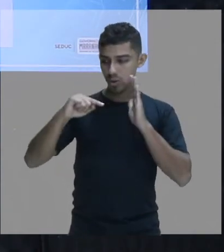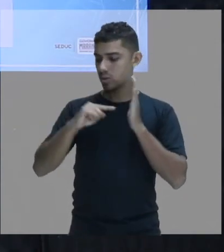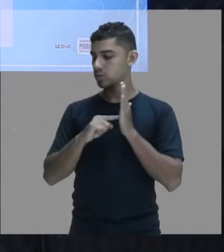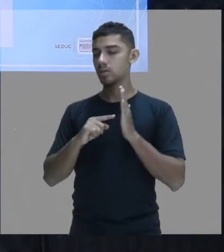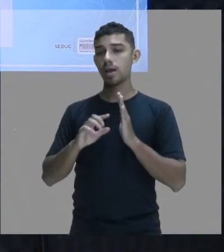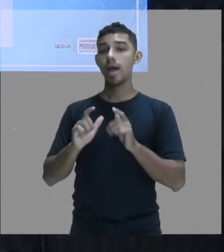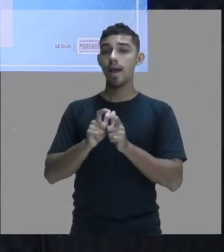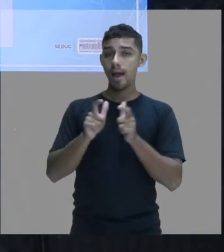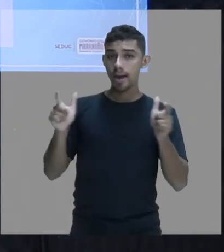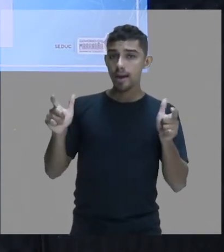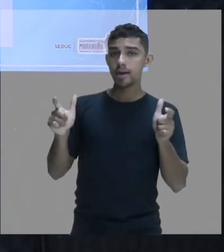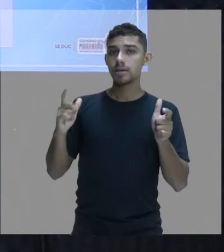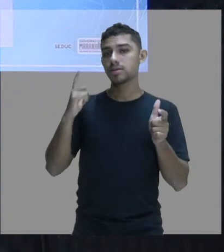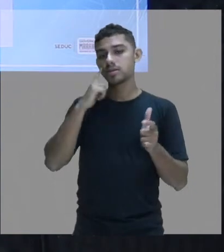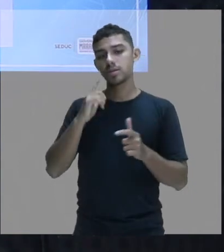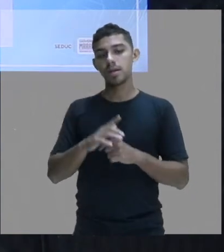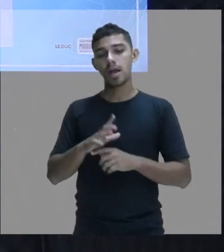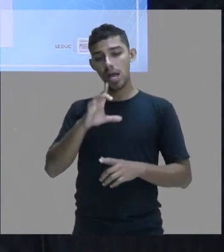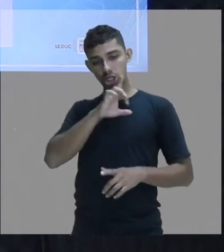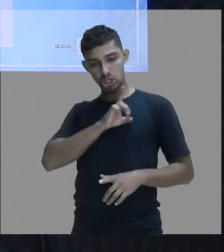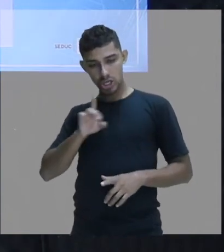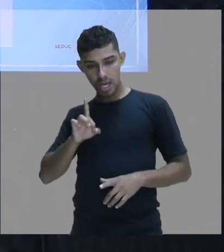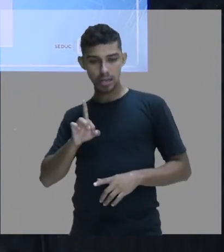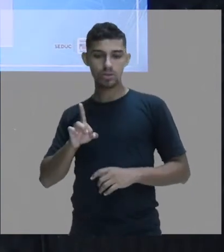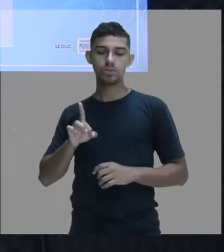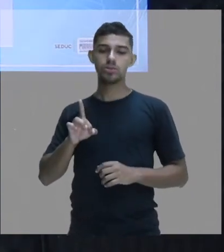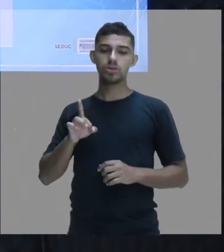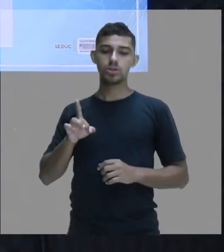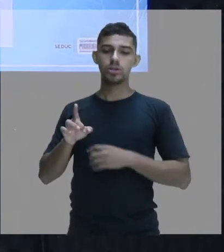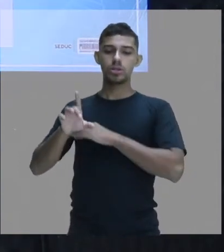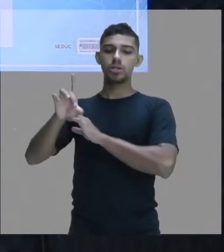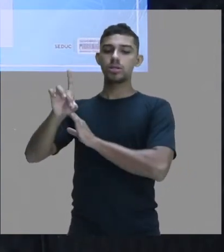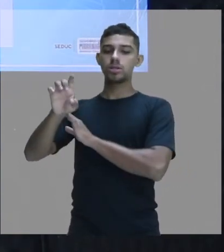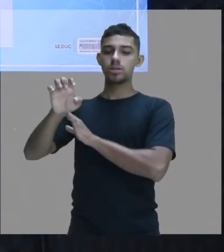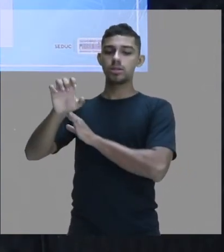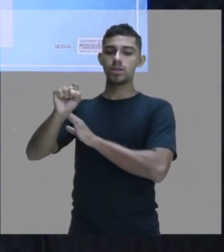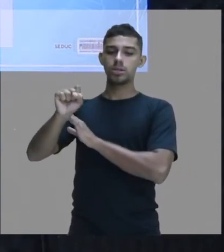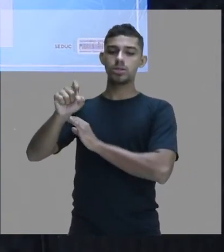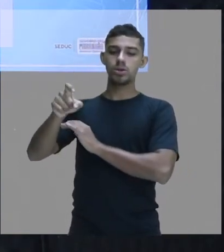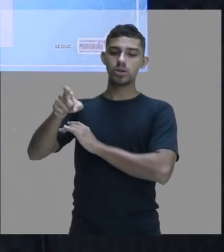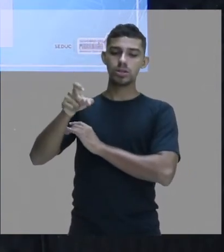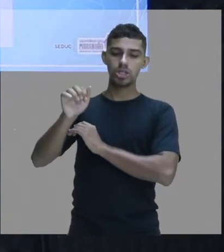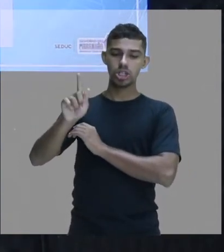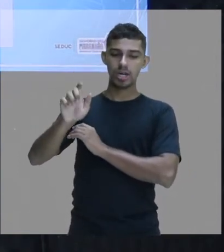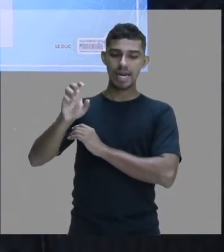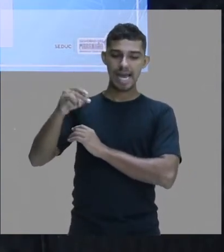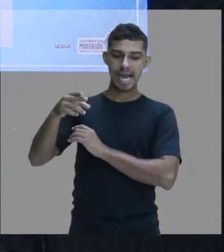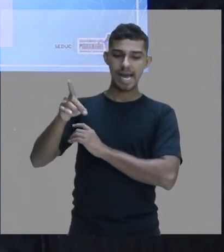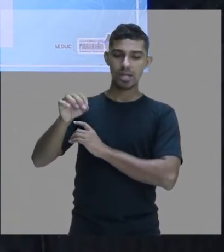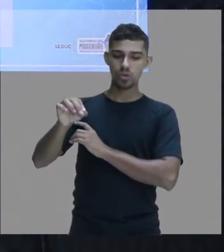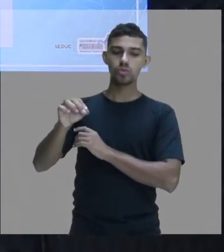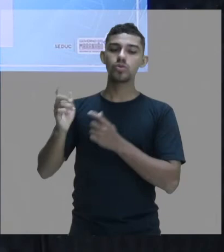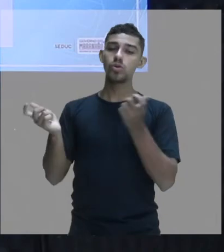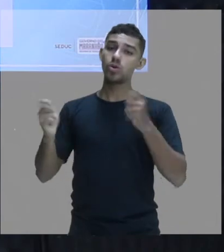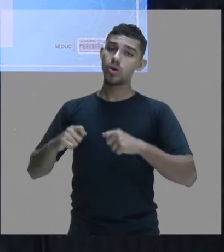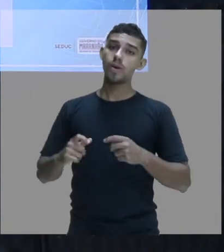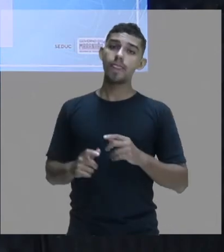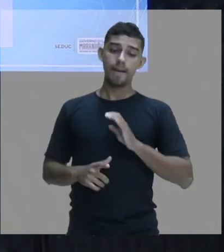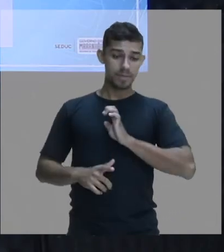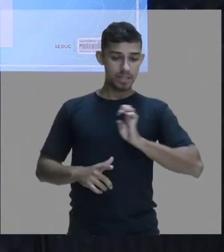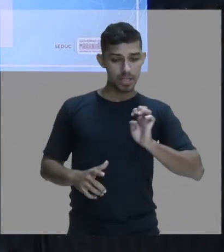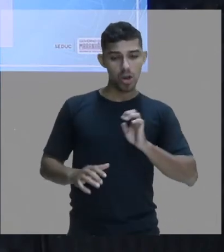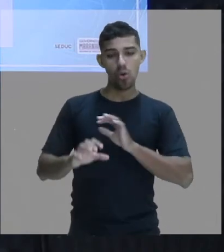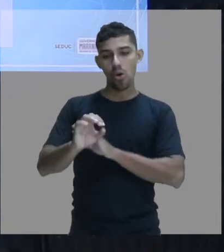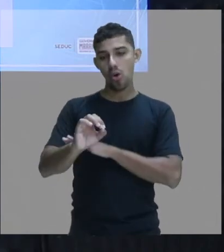tá certo? A pequena circulação é o lado direito do coração, é o sangue desoxigenado, e o lado esquerdo do coração é o sangue o